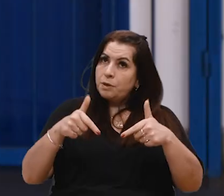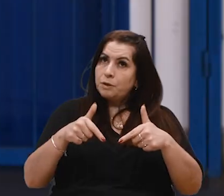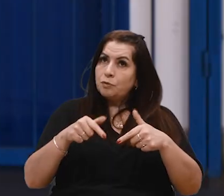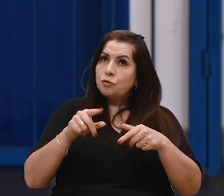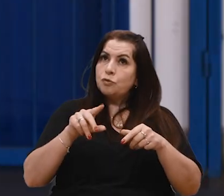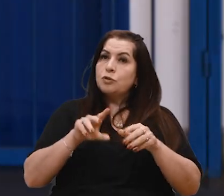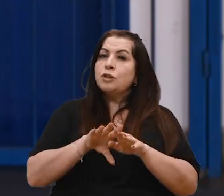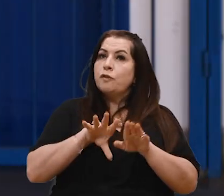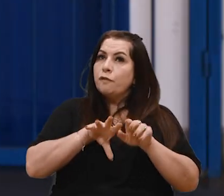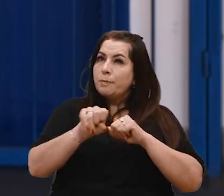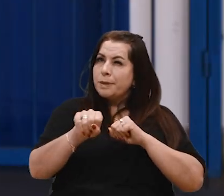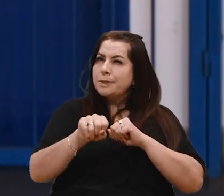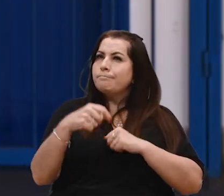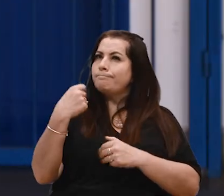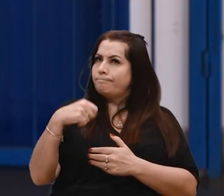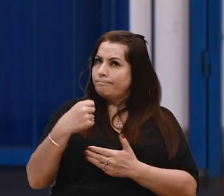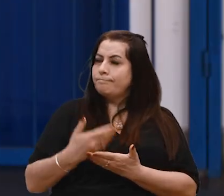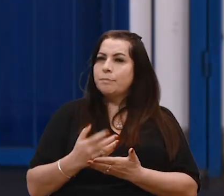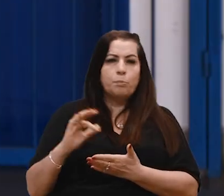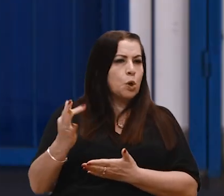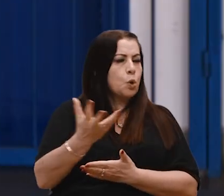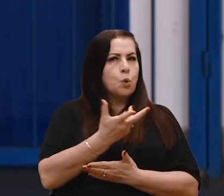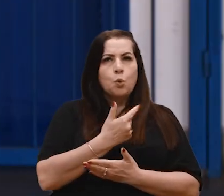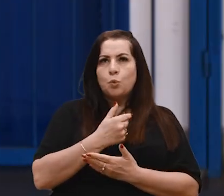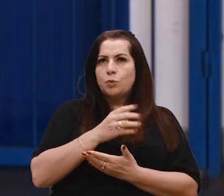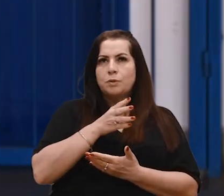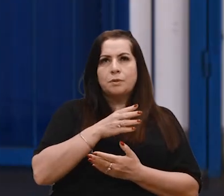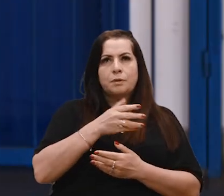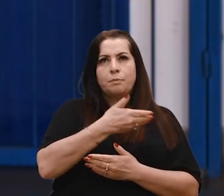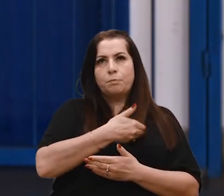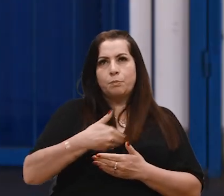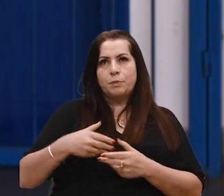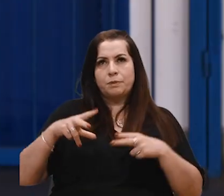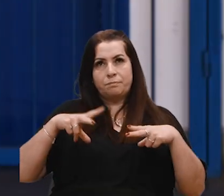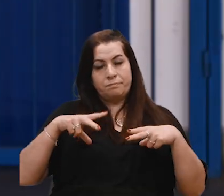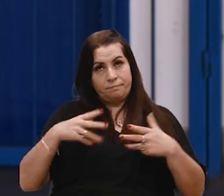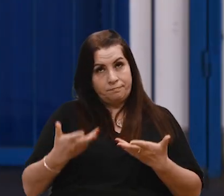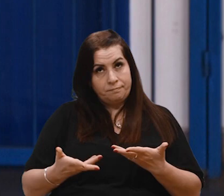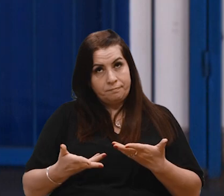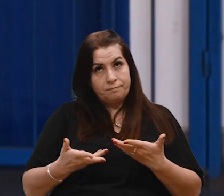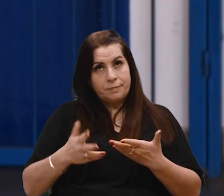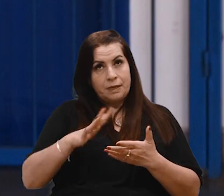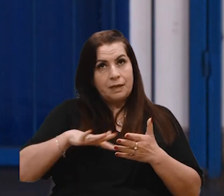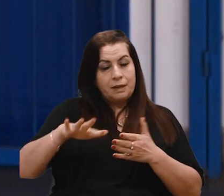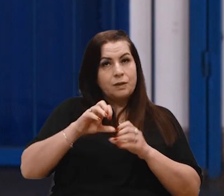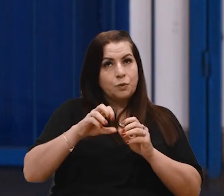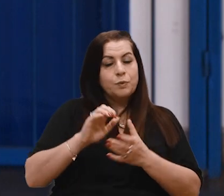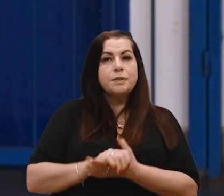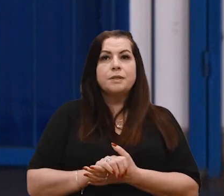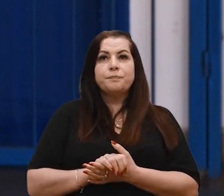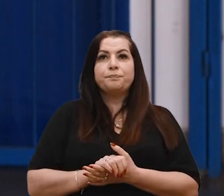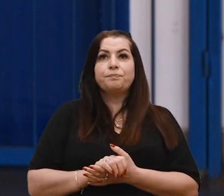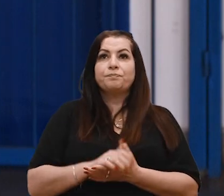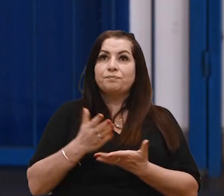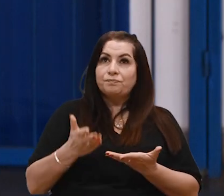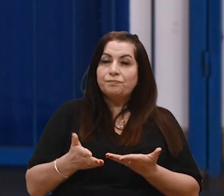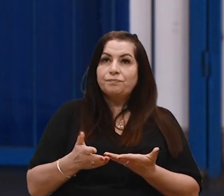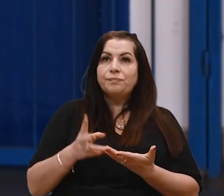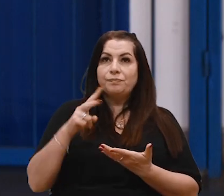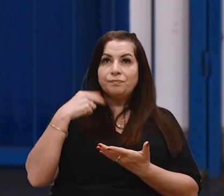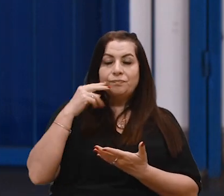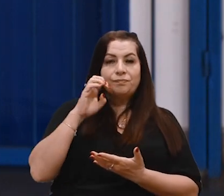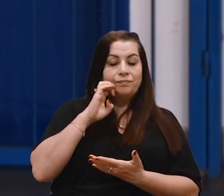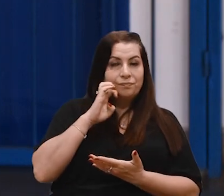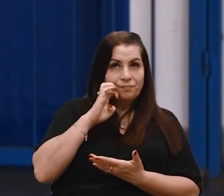uma ação de formação necessária para todas as redes, públicas e privadas, né, no campo da educação.